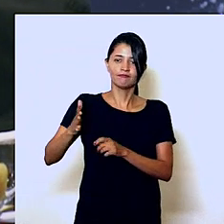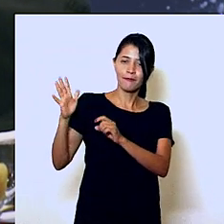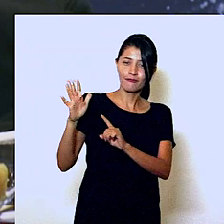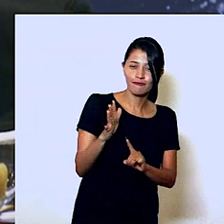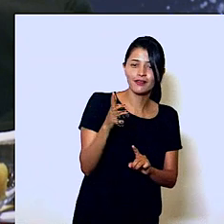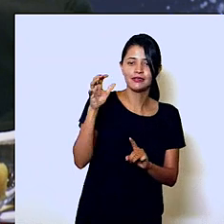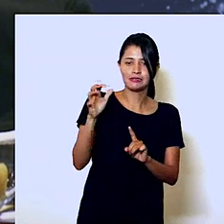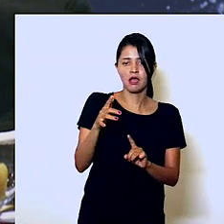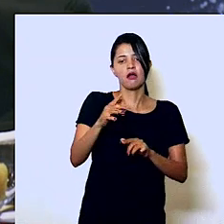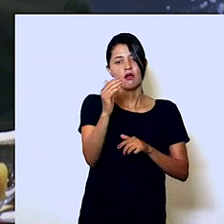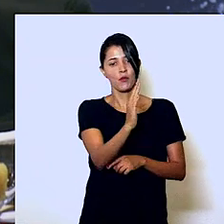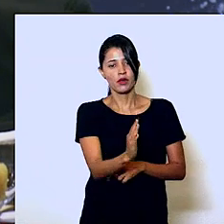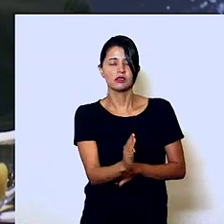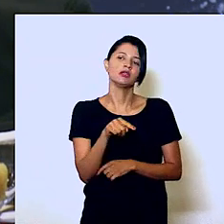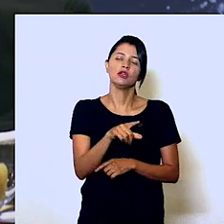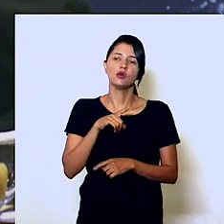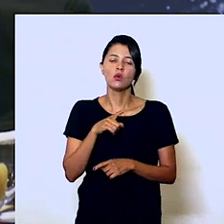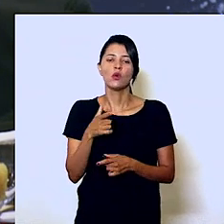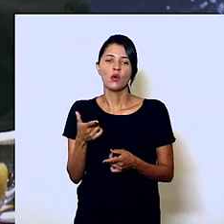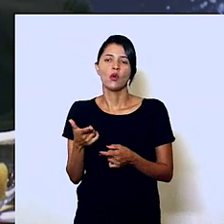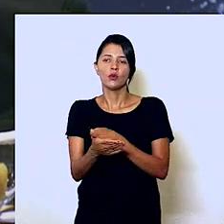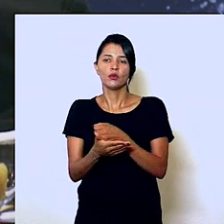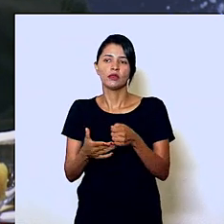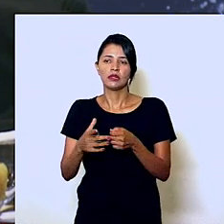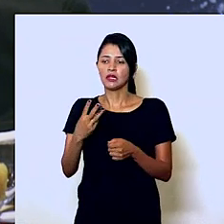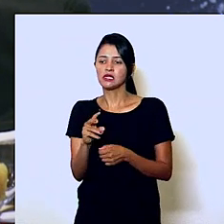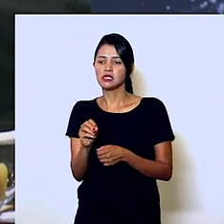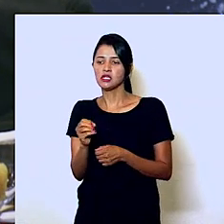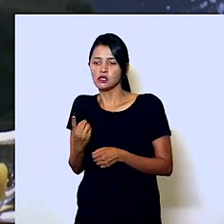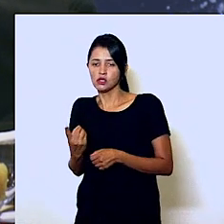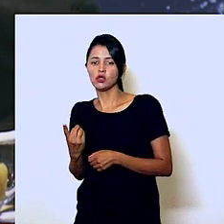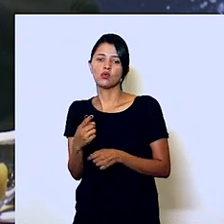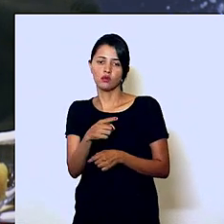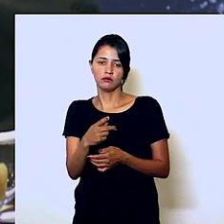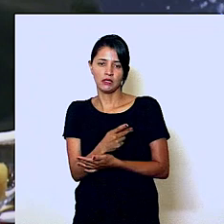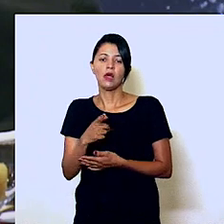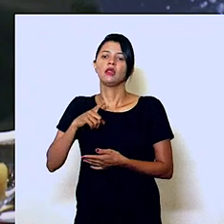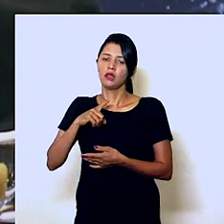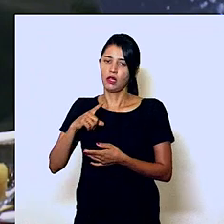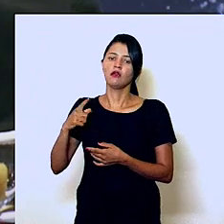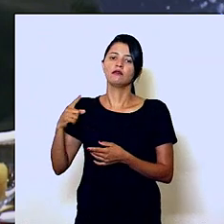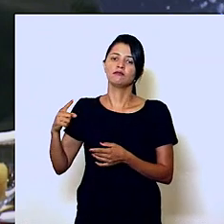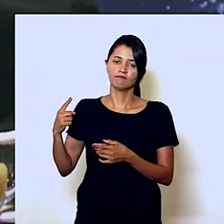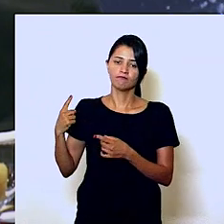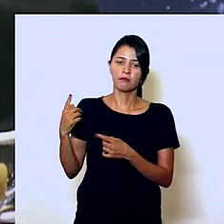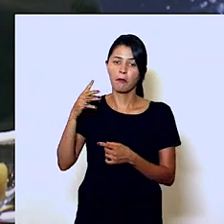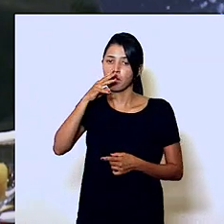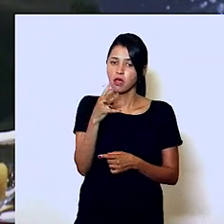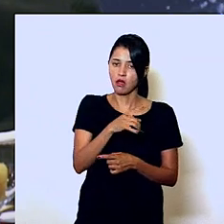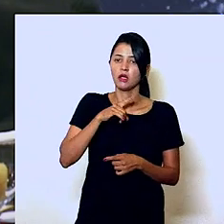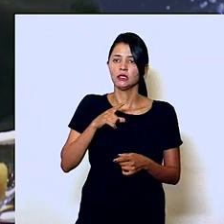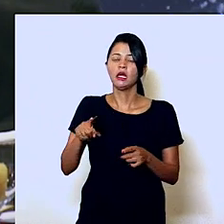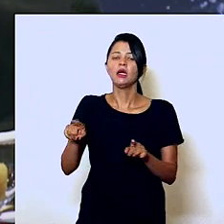amparo da seção 301 do seu Trade Act. Houve ameaça de imposição de sanções em paralelo à denúncia de nossa